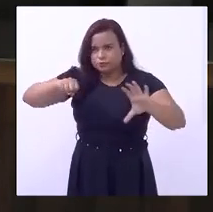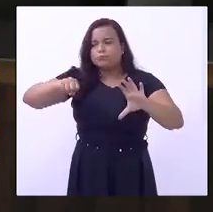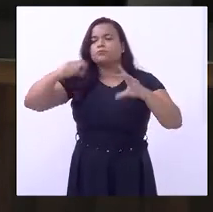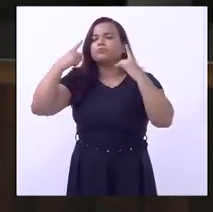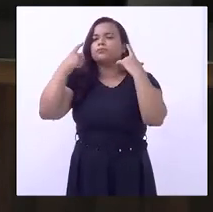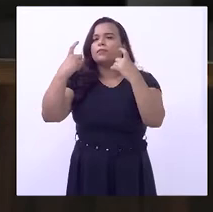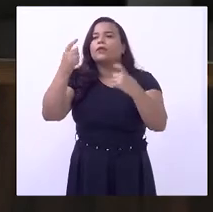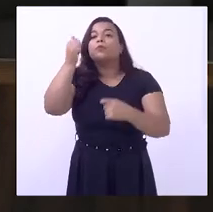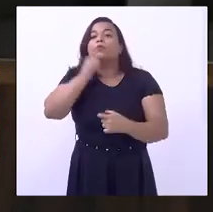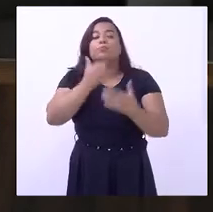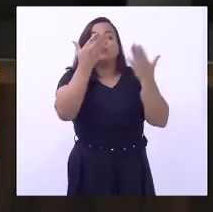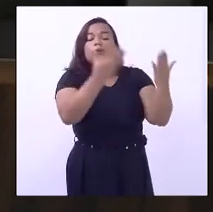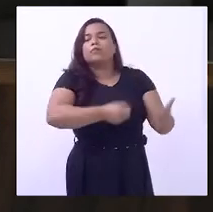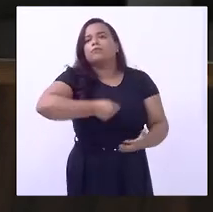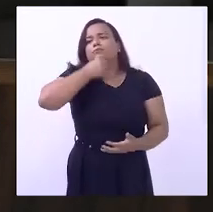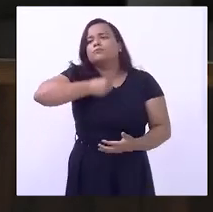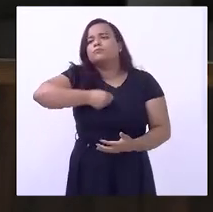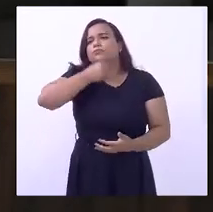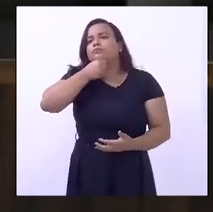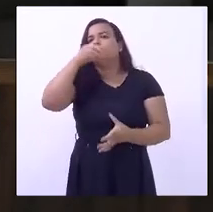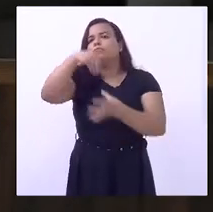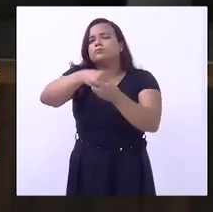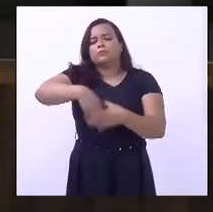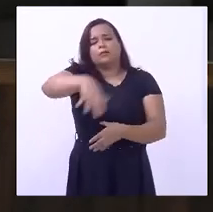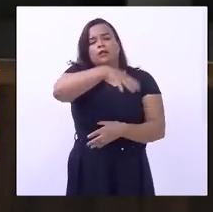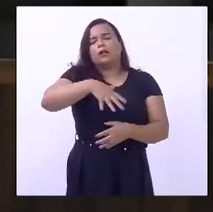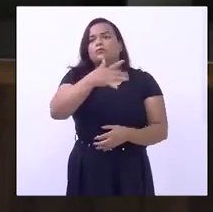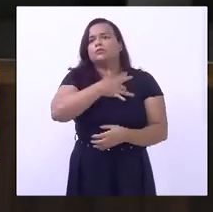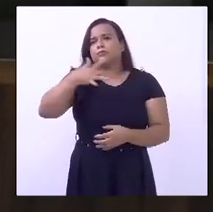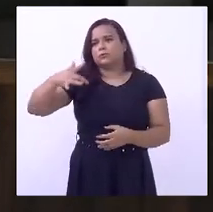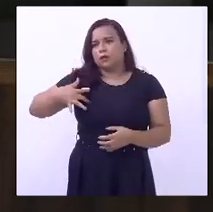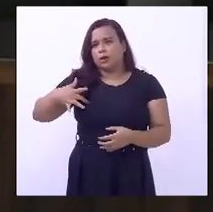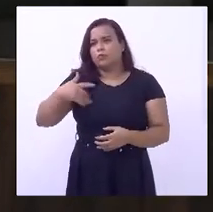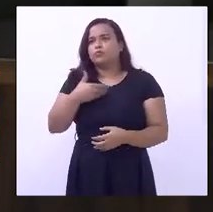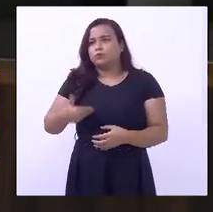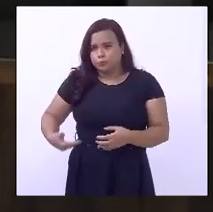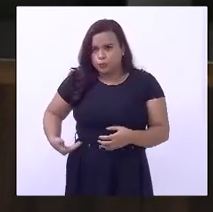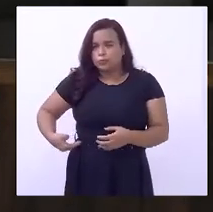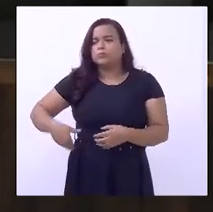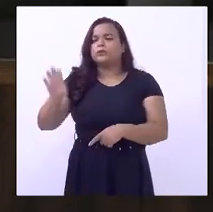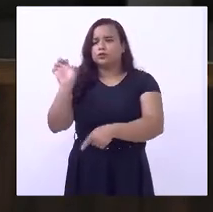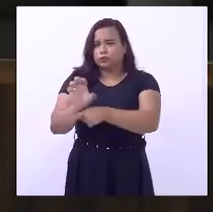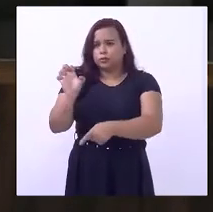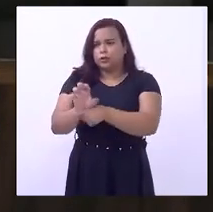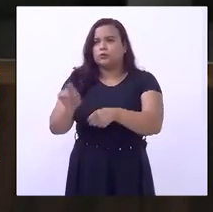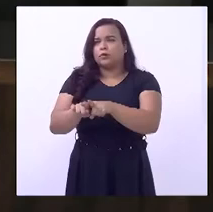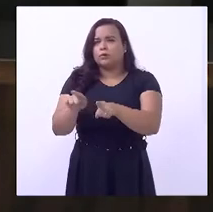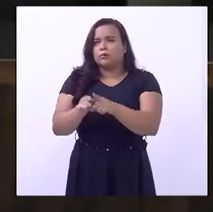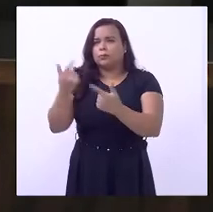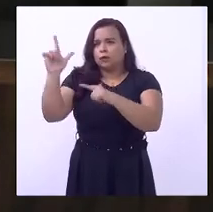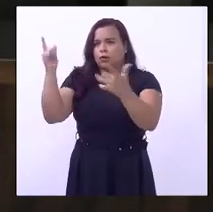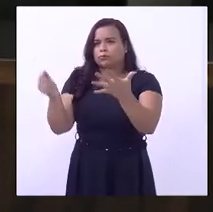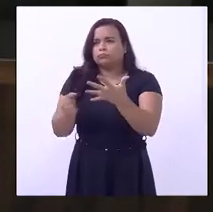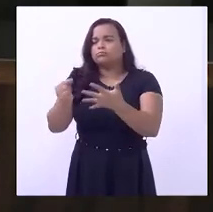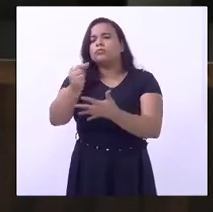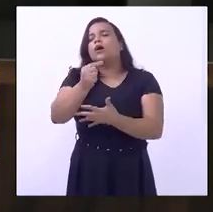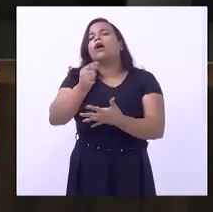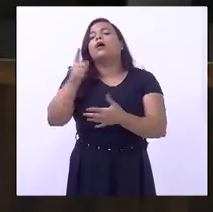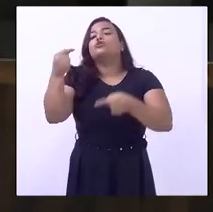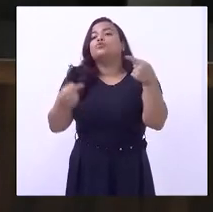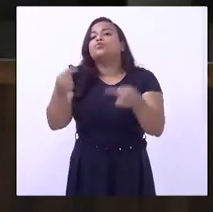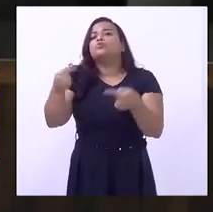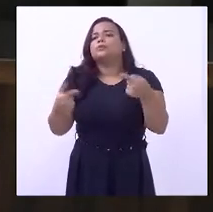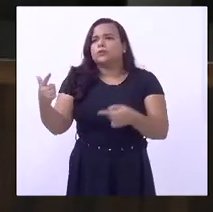e contra as mulheres idosas na rede de saúde pública estadual e da outras providências. Em discussão, não havendo quem queira